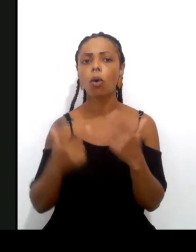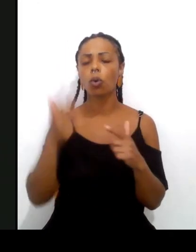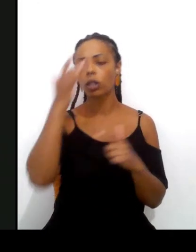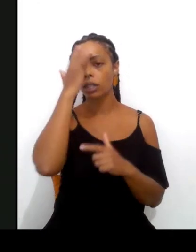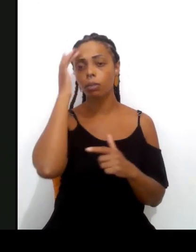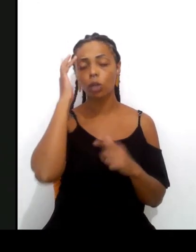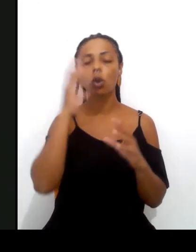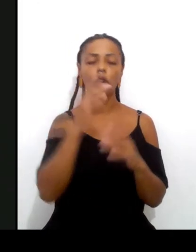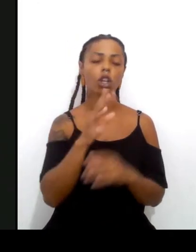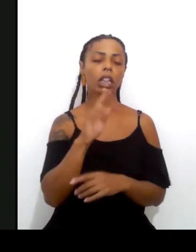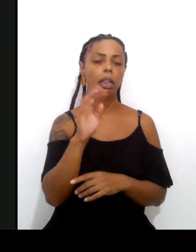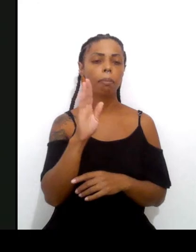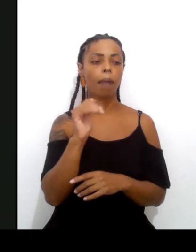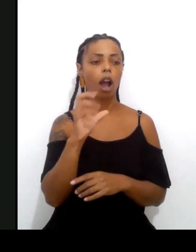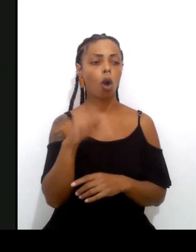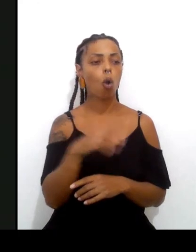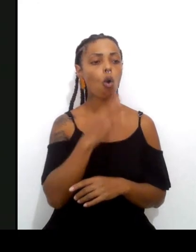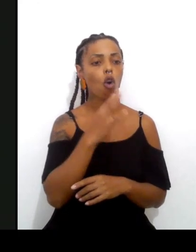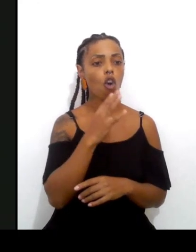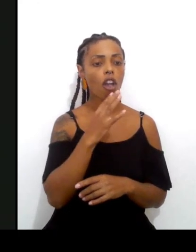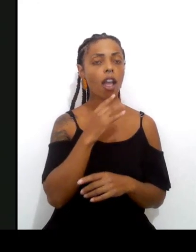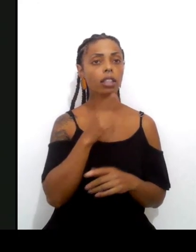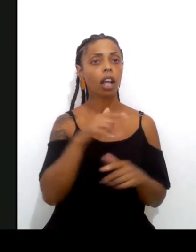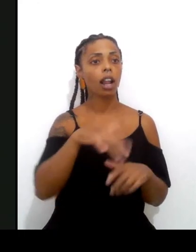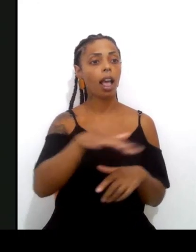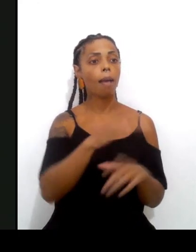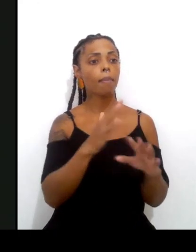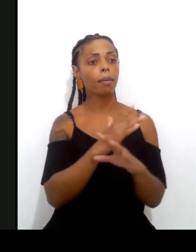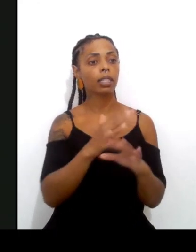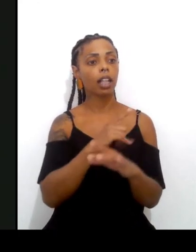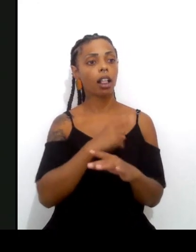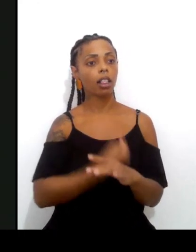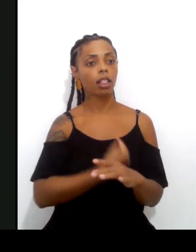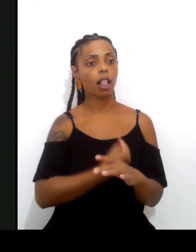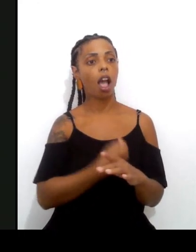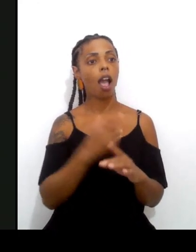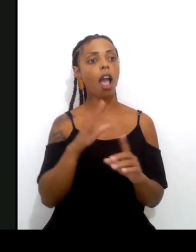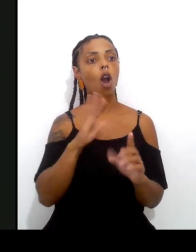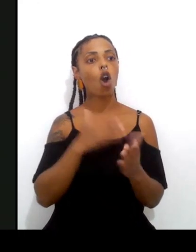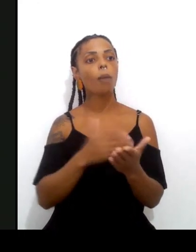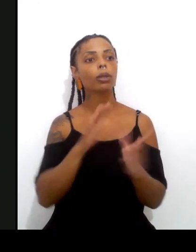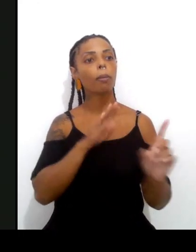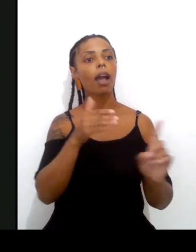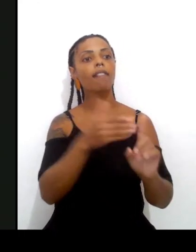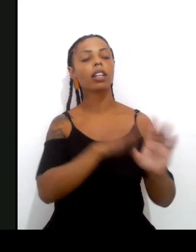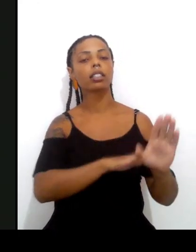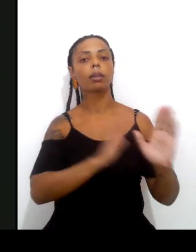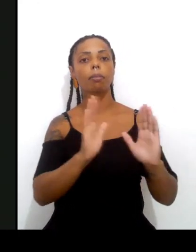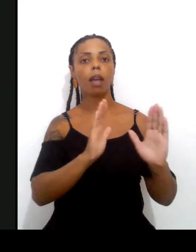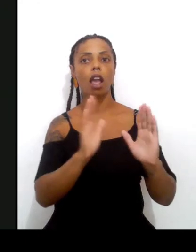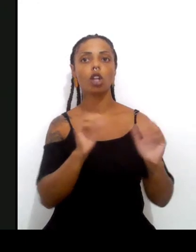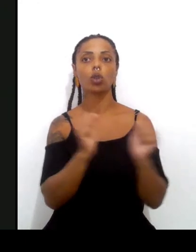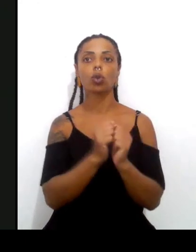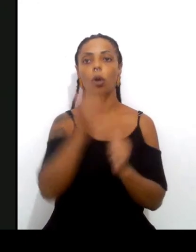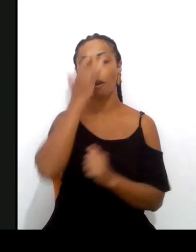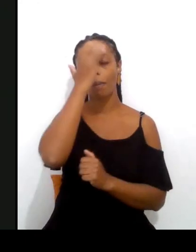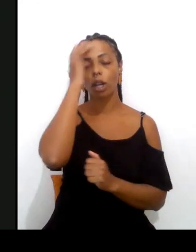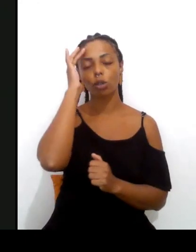que ocupavam a cidade ao longo da maioria junto com marroquinos Árabes e judeus